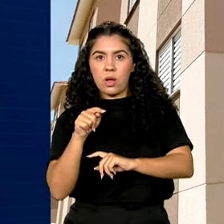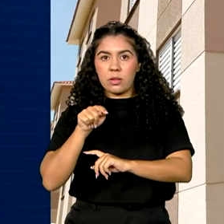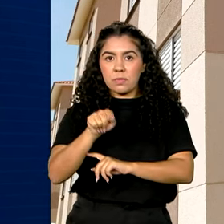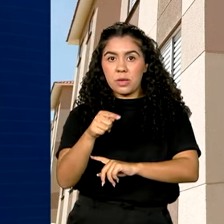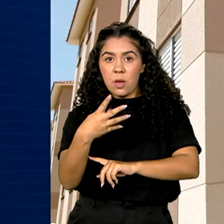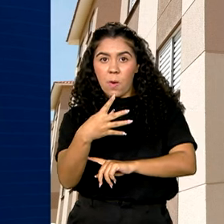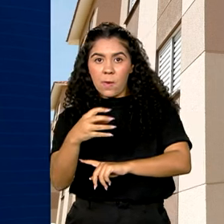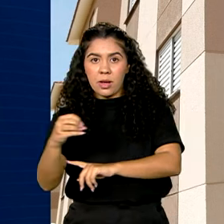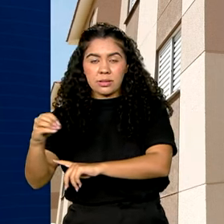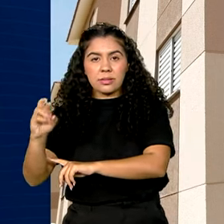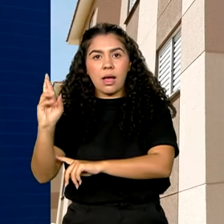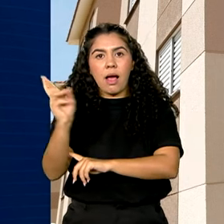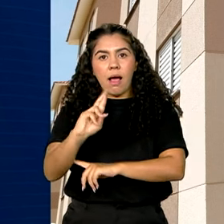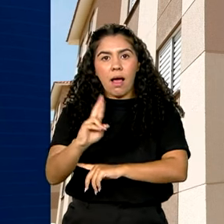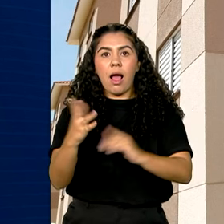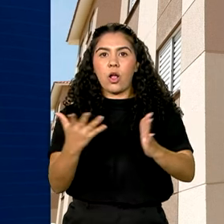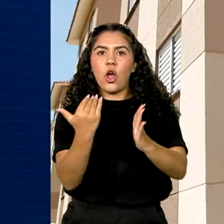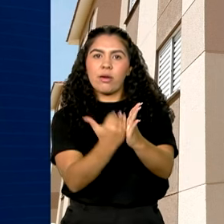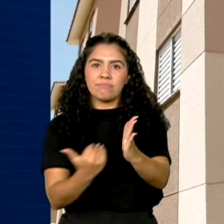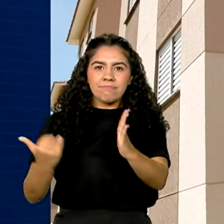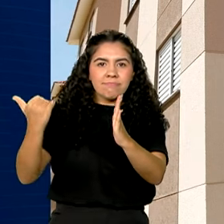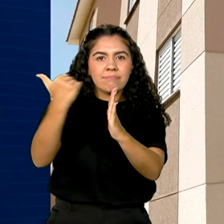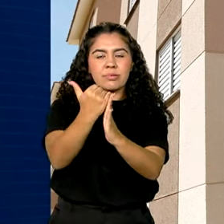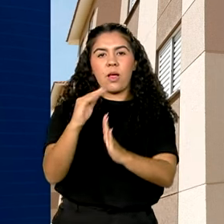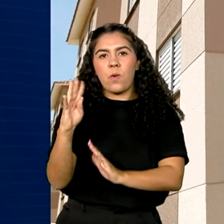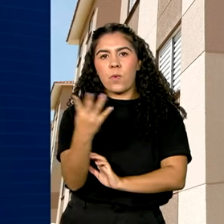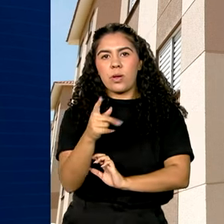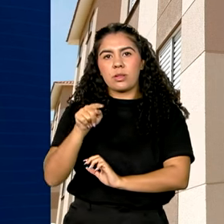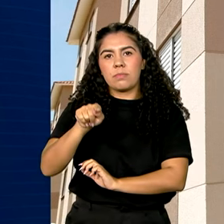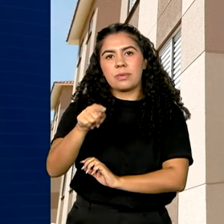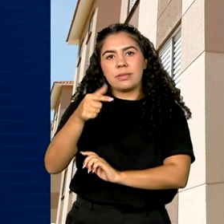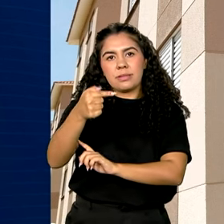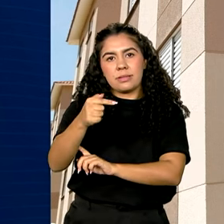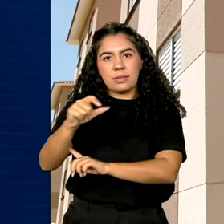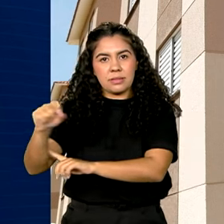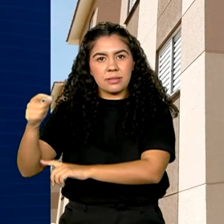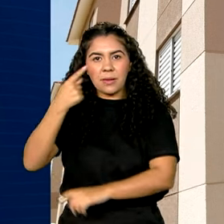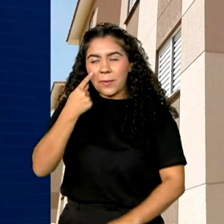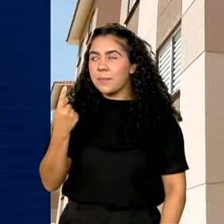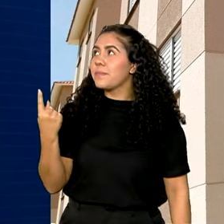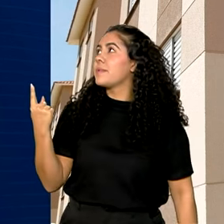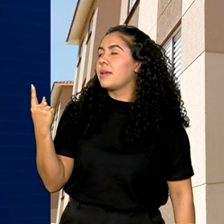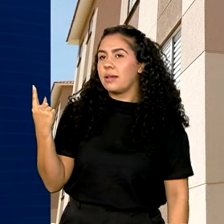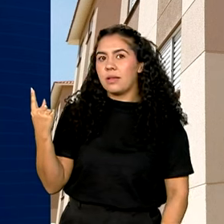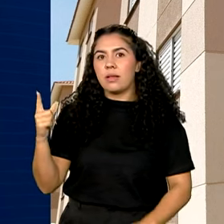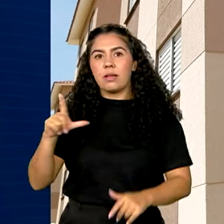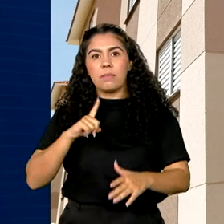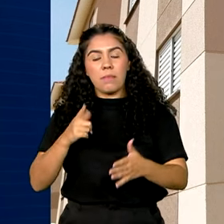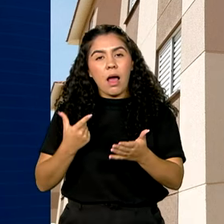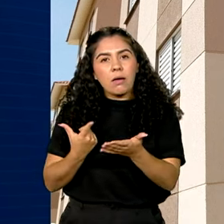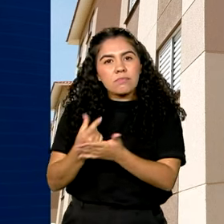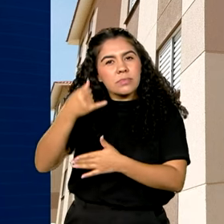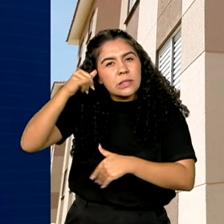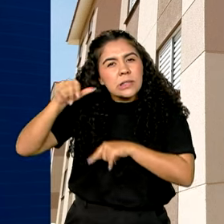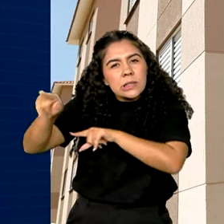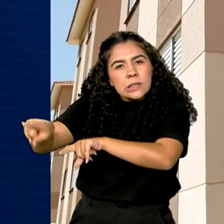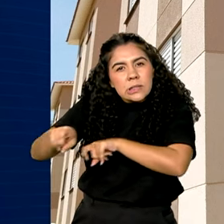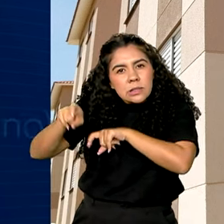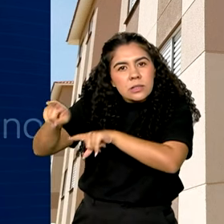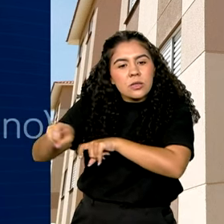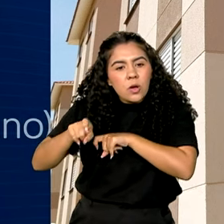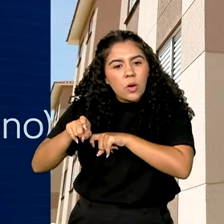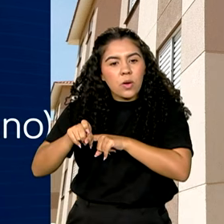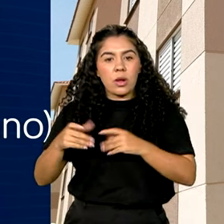4.400 passou para R 4.700 para rurais o programa